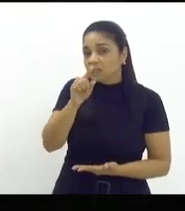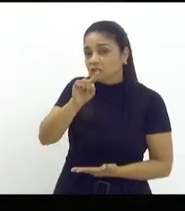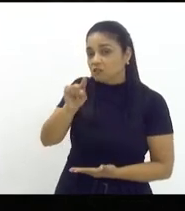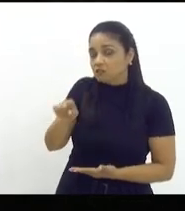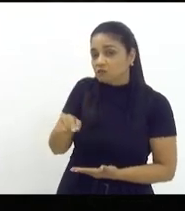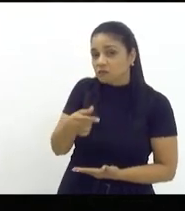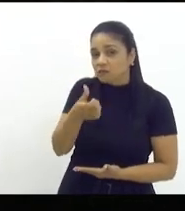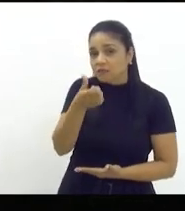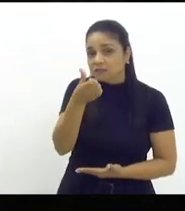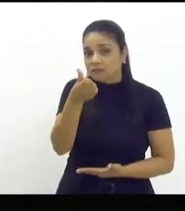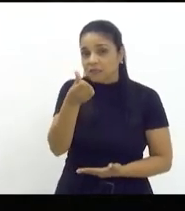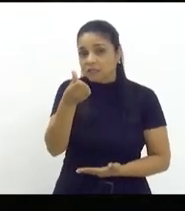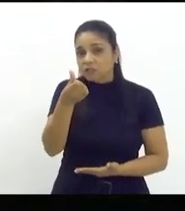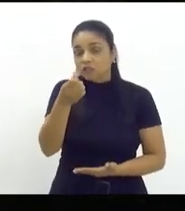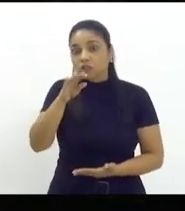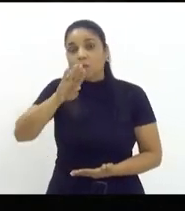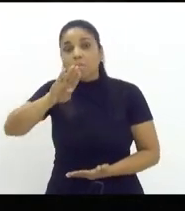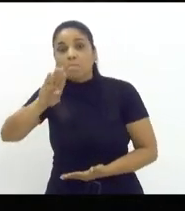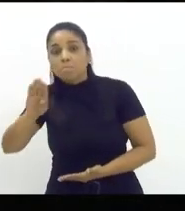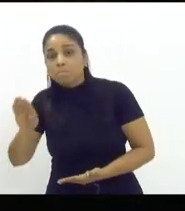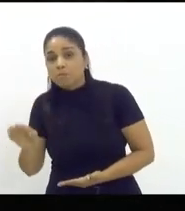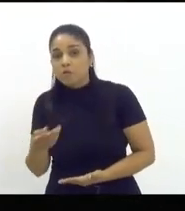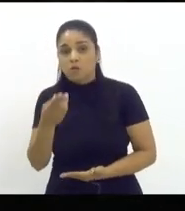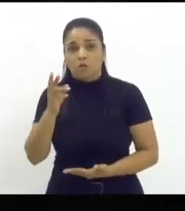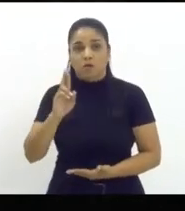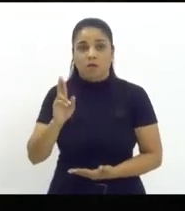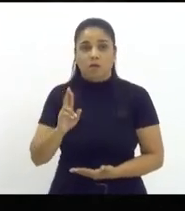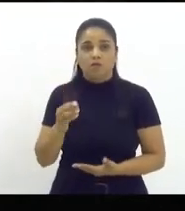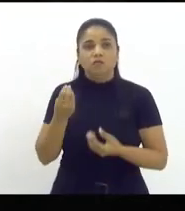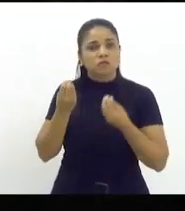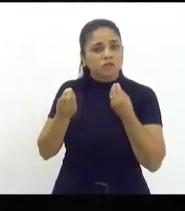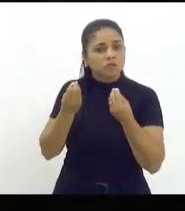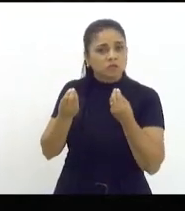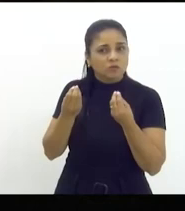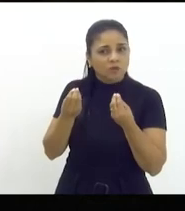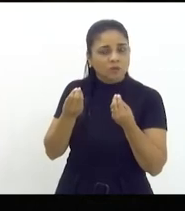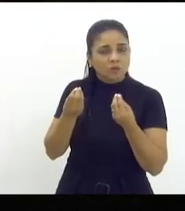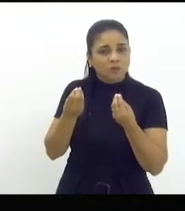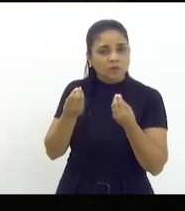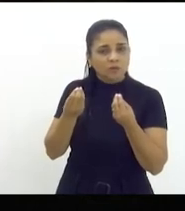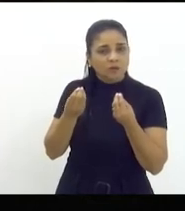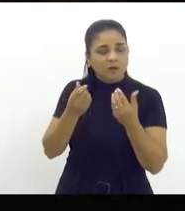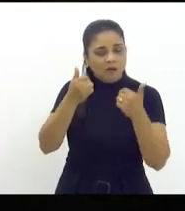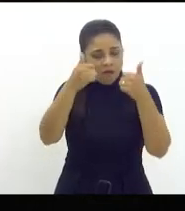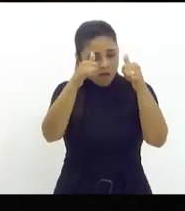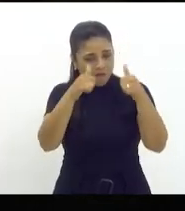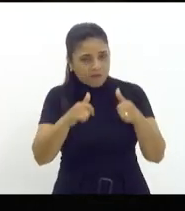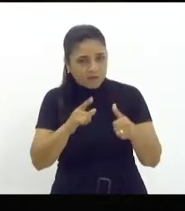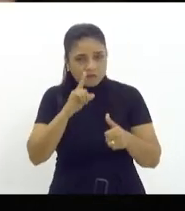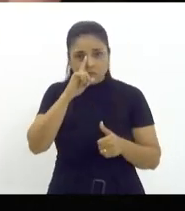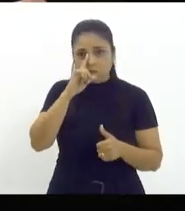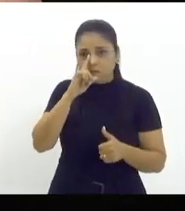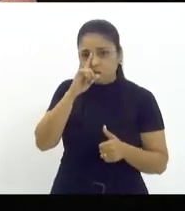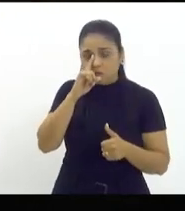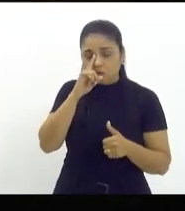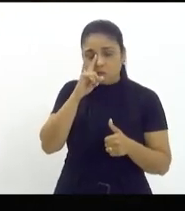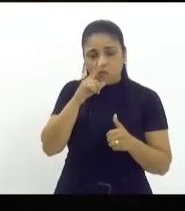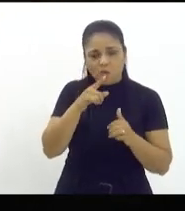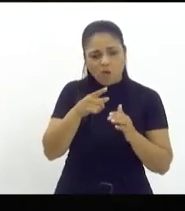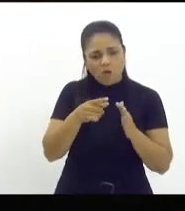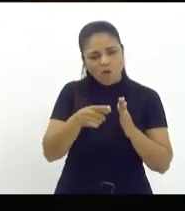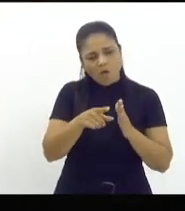bilhões de reais como é que melhorou avaliação de risco Olha o passado